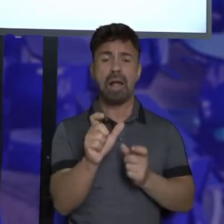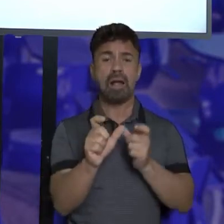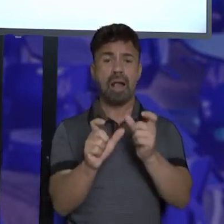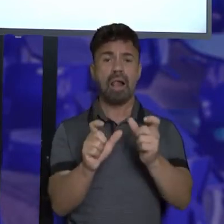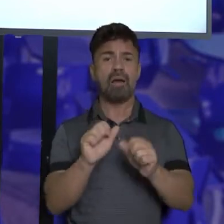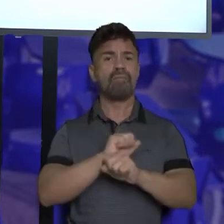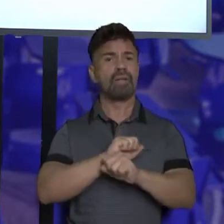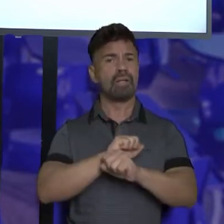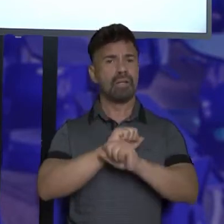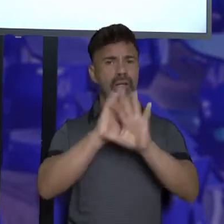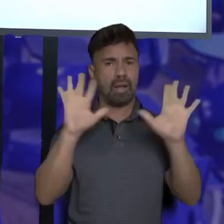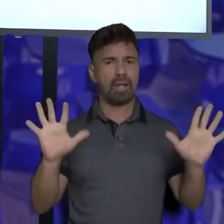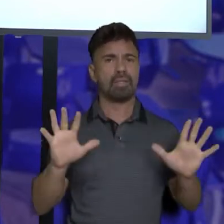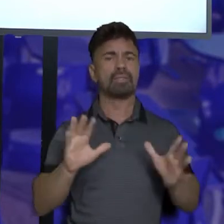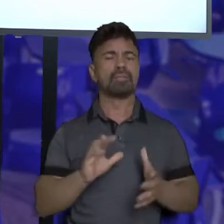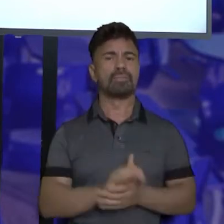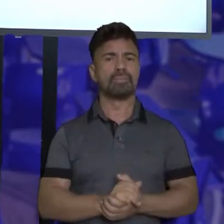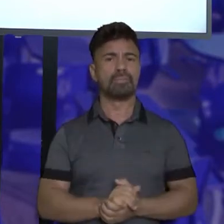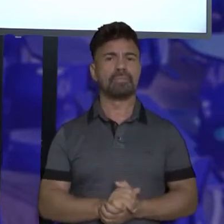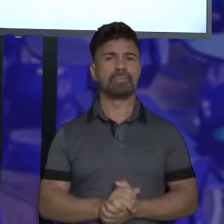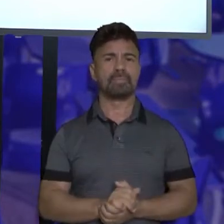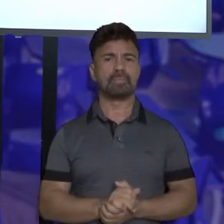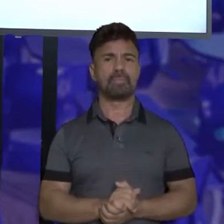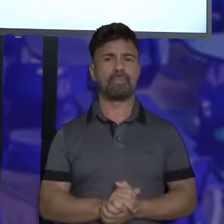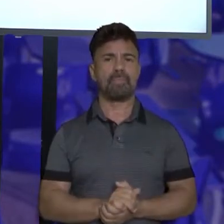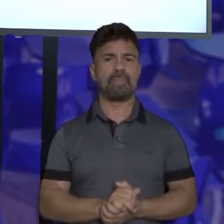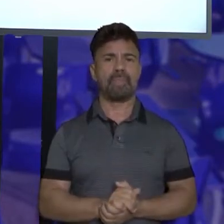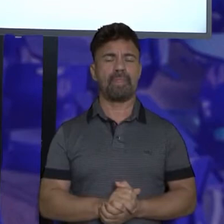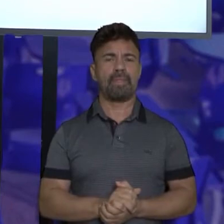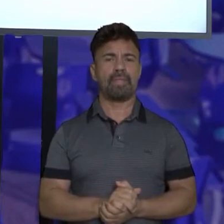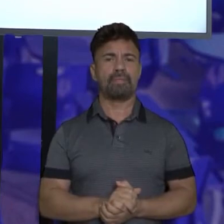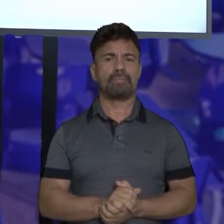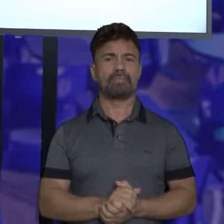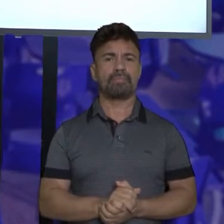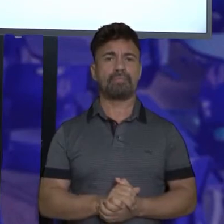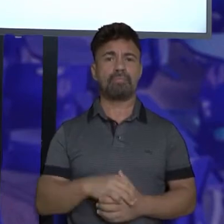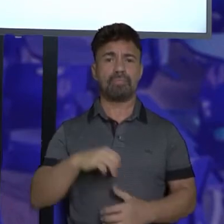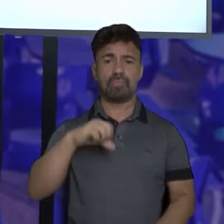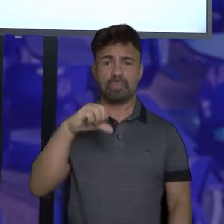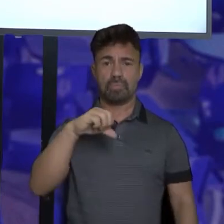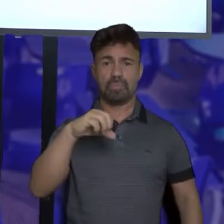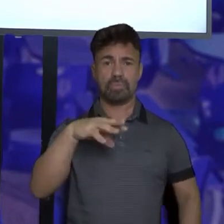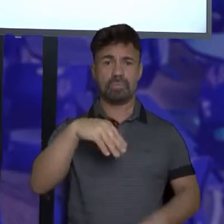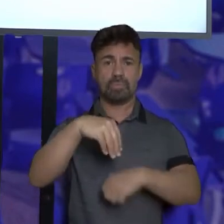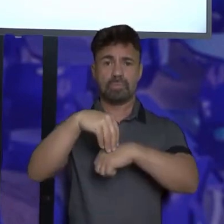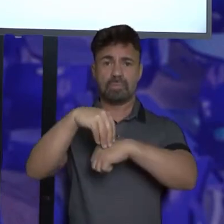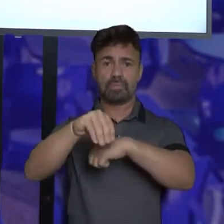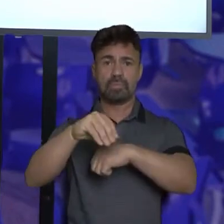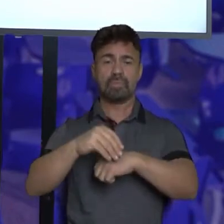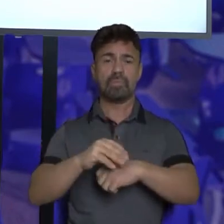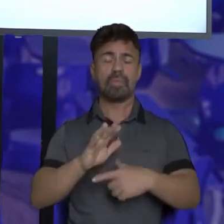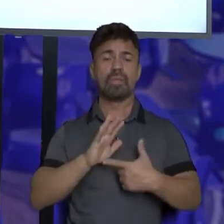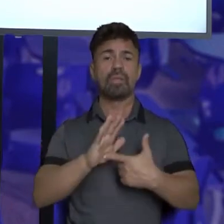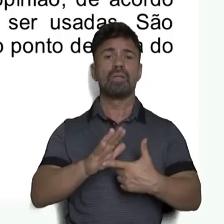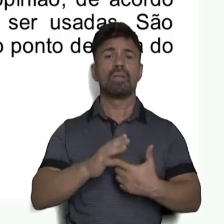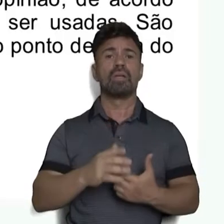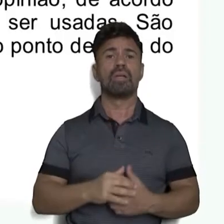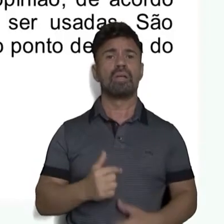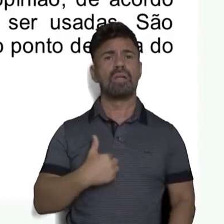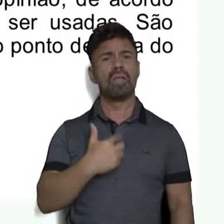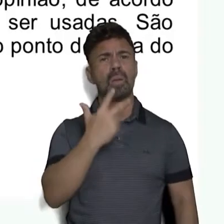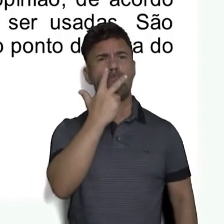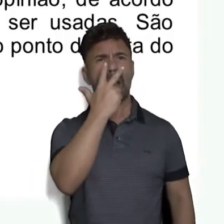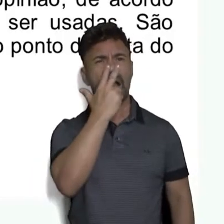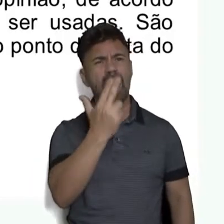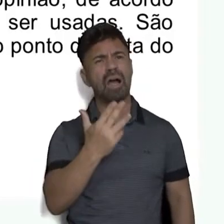sejam claras, por isso, sem ser no sentido figurado. Nona dica. Expressões tais como eu